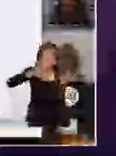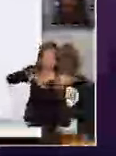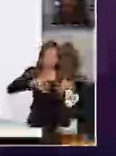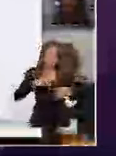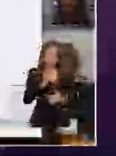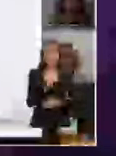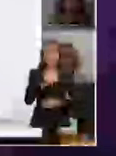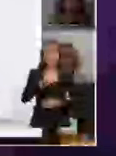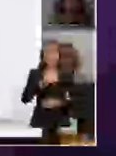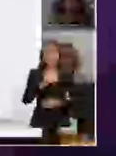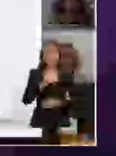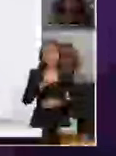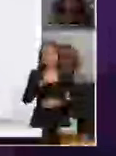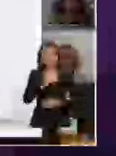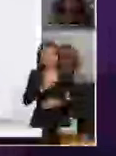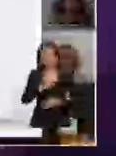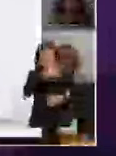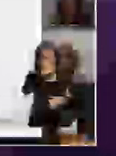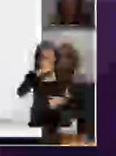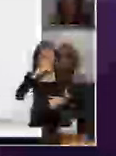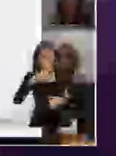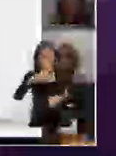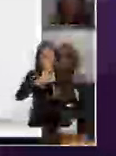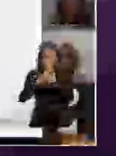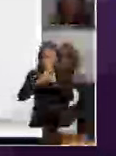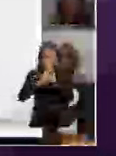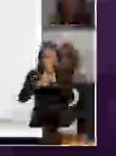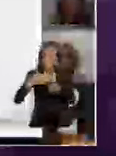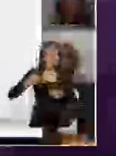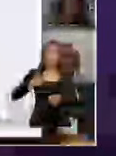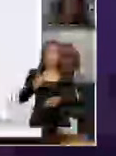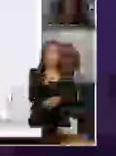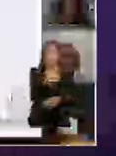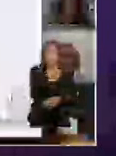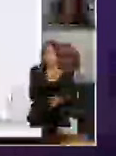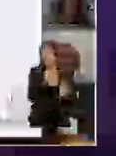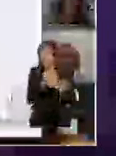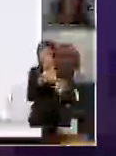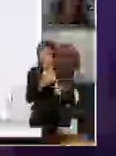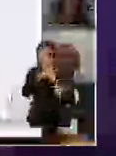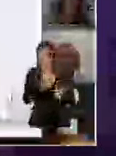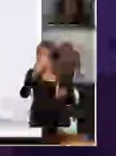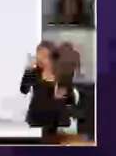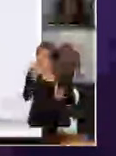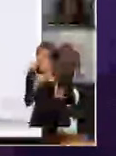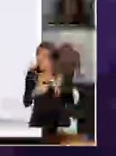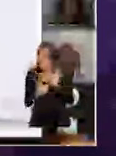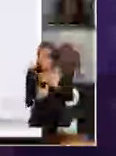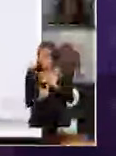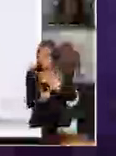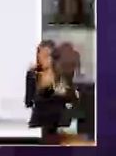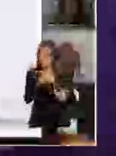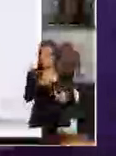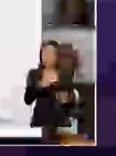adolescentes e transpô-los, como foi esse estudo entre 16 e 25 anos, considerando que a taxa